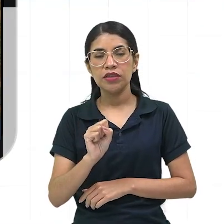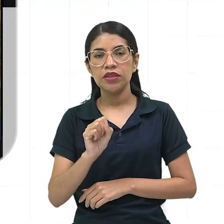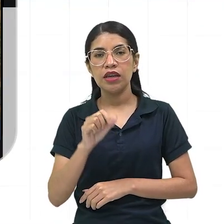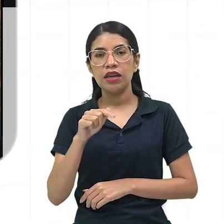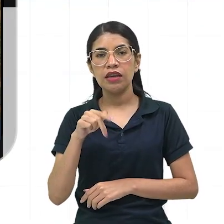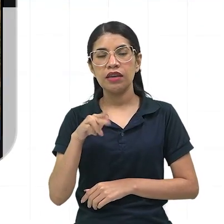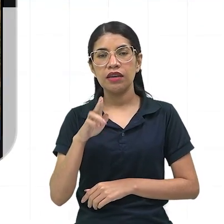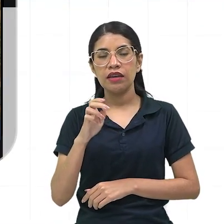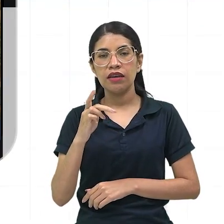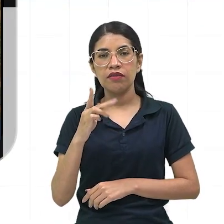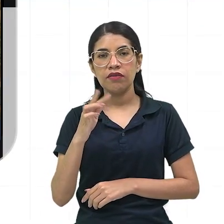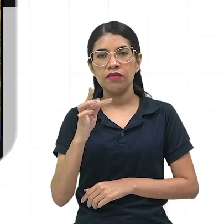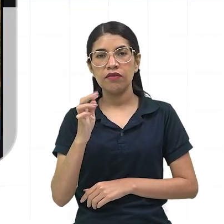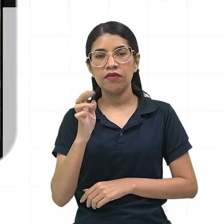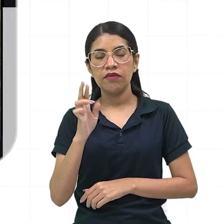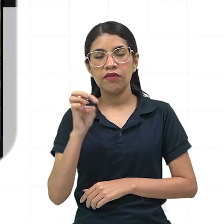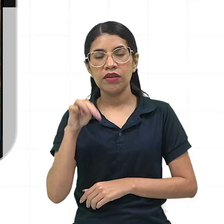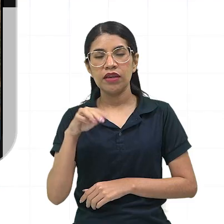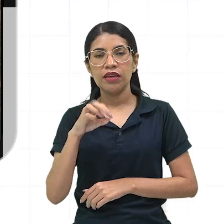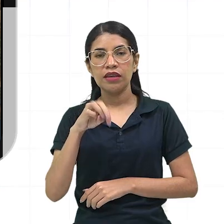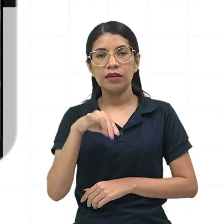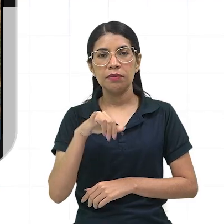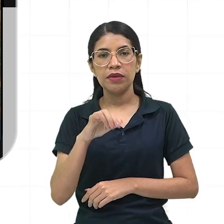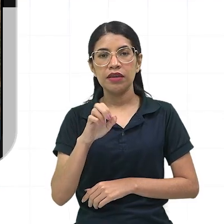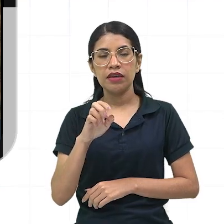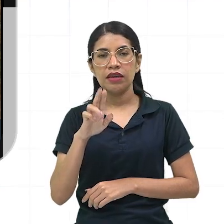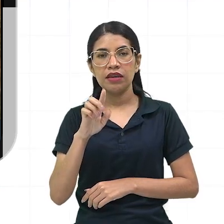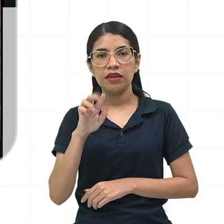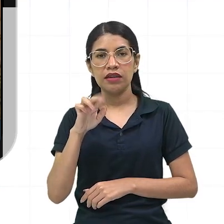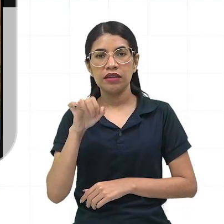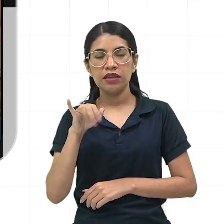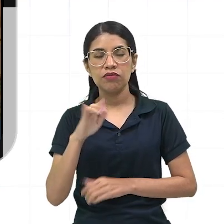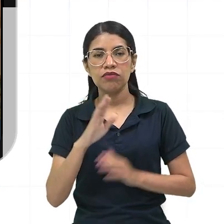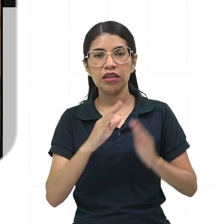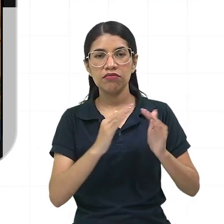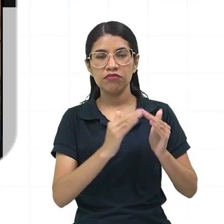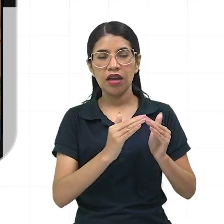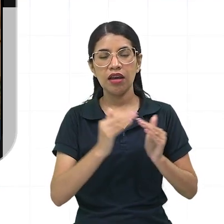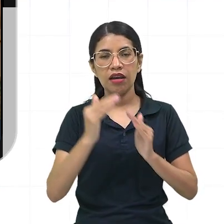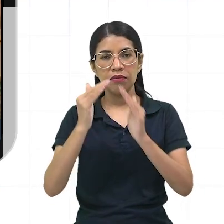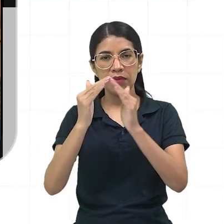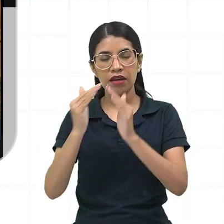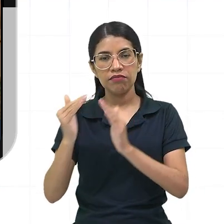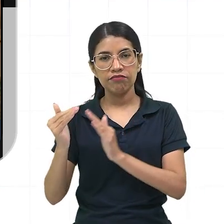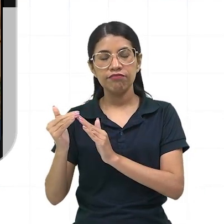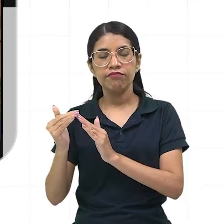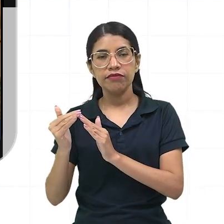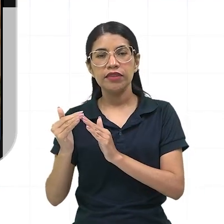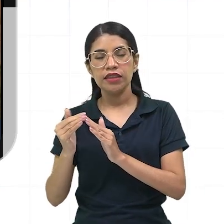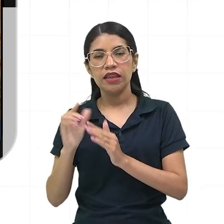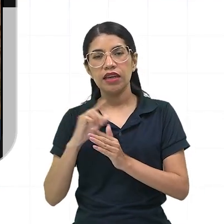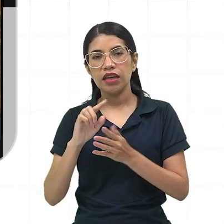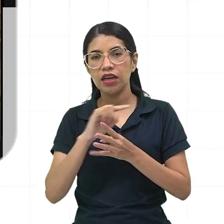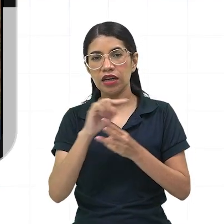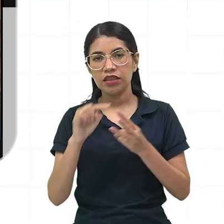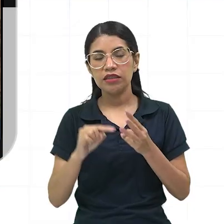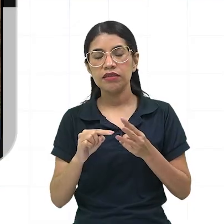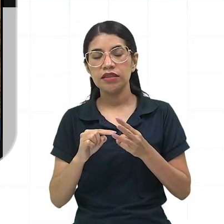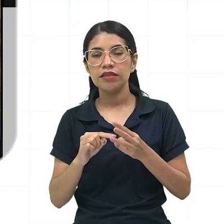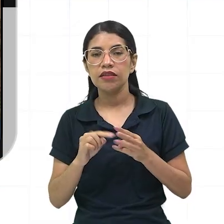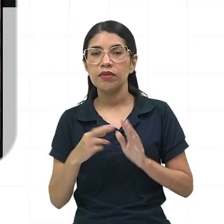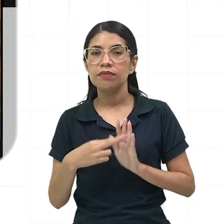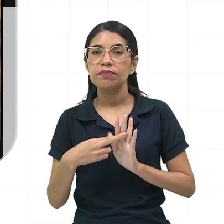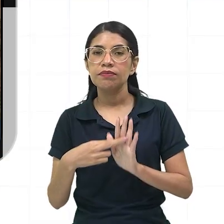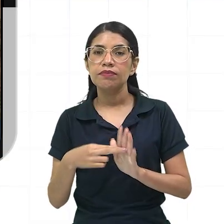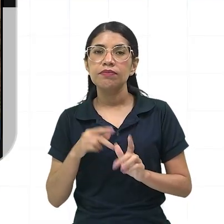né? A gente tem uma referência de tamanhos, né? Tem uma menorzinha, tem a média e tem a maior. Então, essas pirâmides são